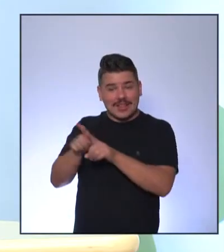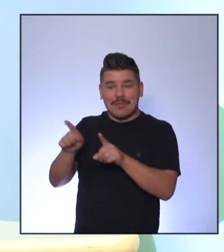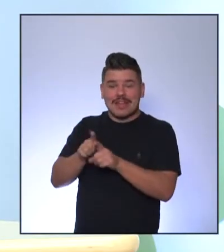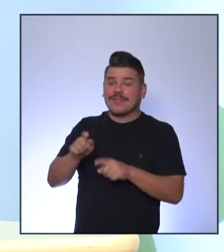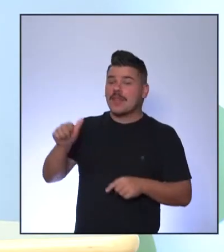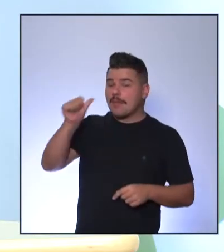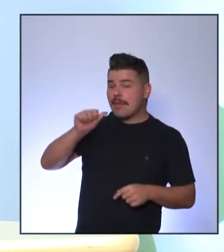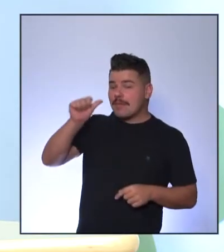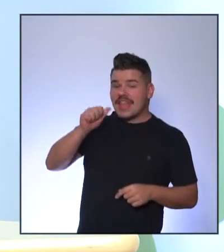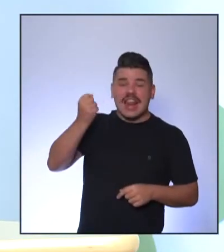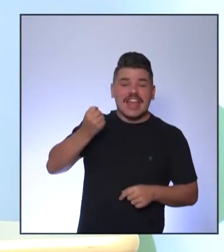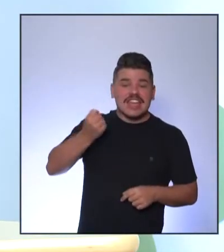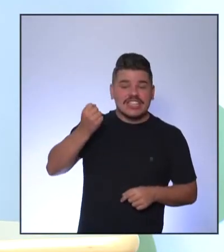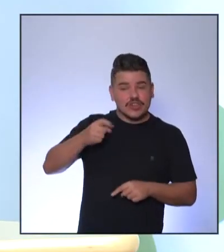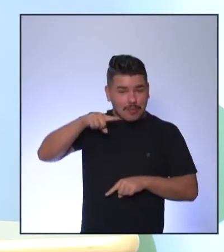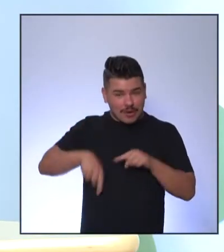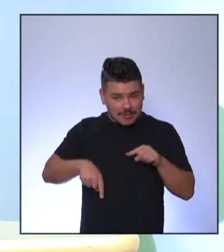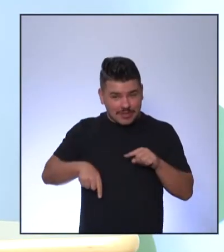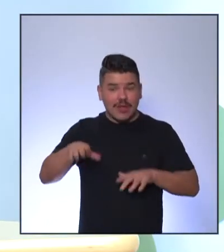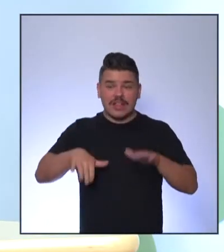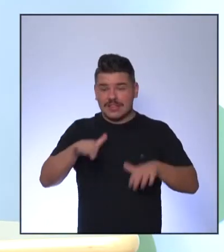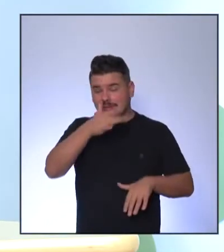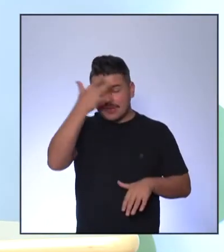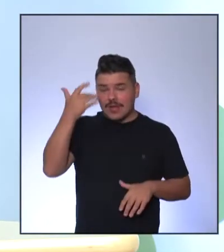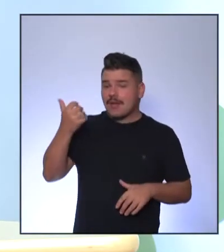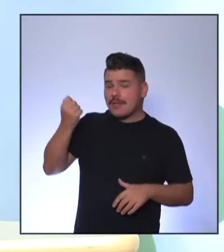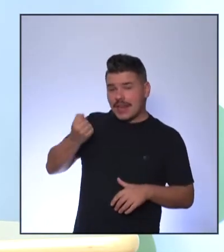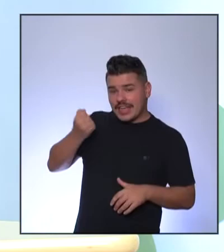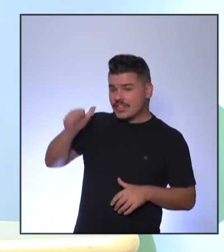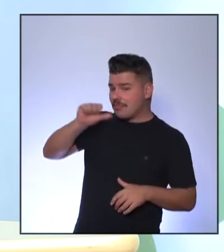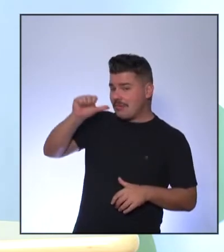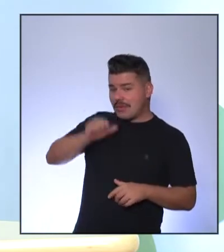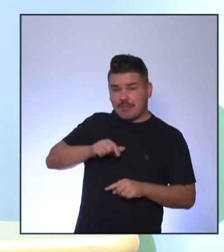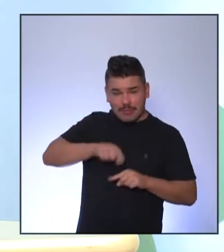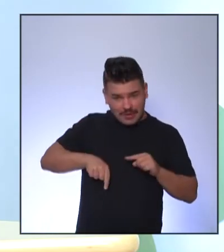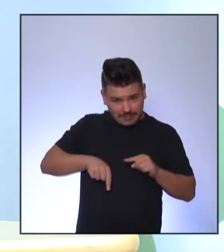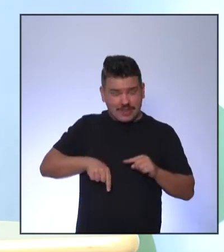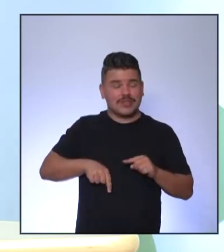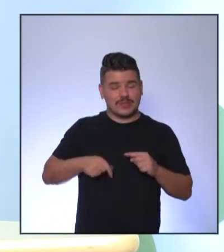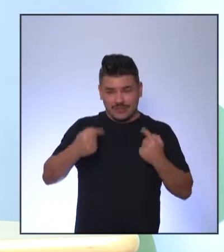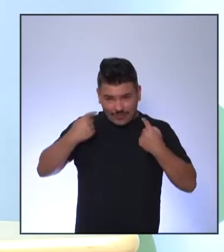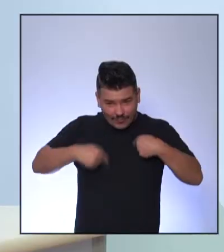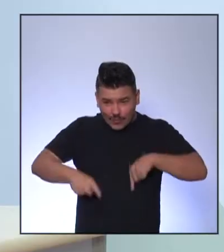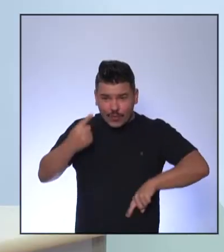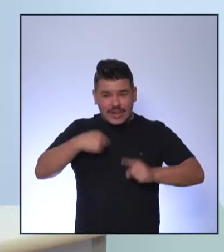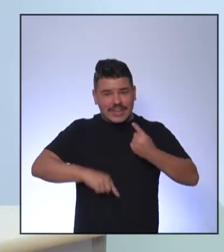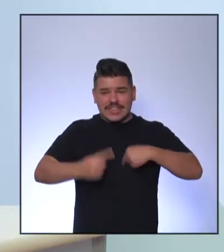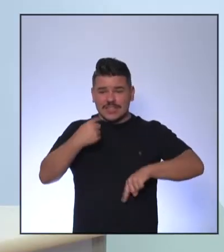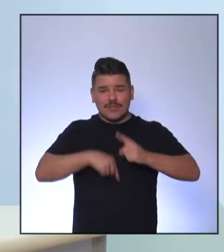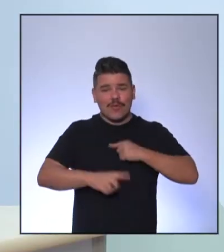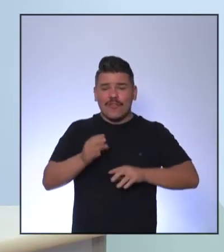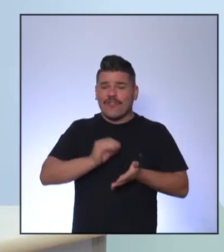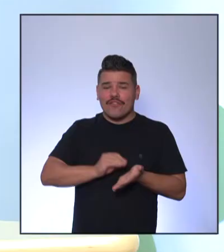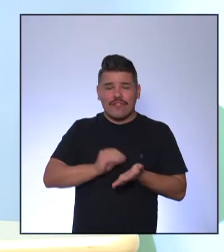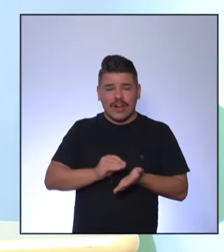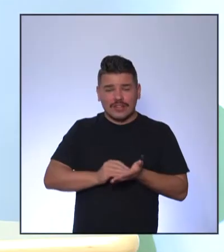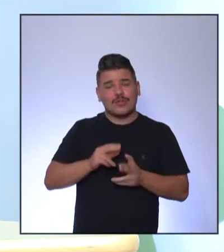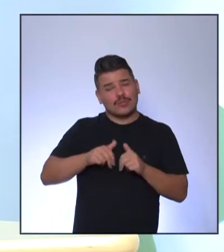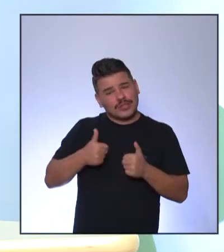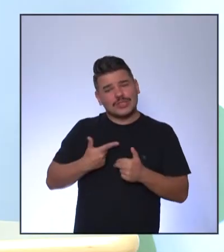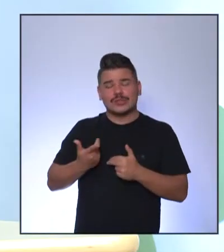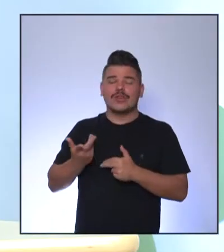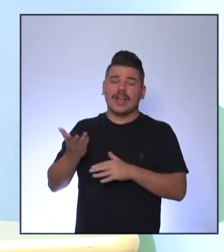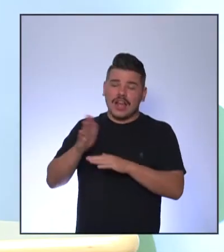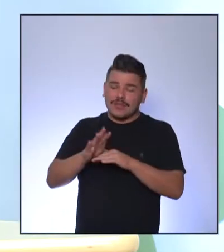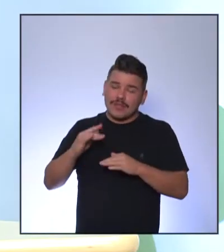à lactose. Então, quem tem intolerância à lactose, o organismo não produz ou produz em quantidade insuficiente essa enzima, que é o que ajuda a